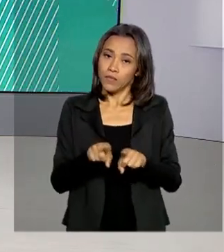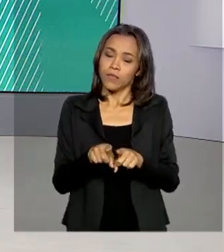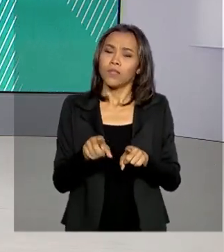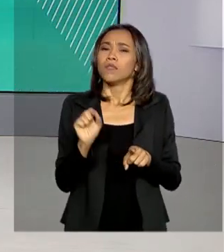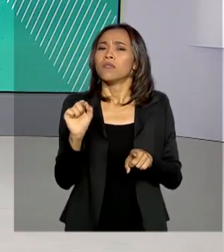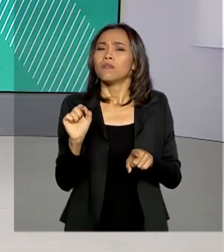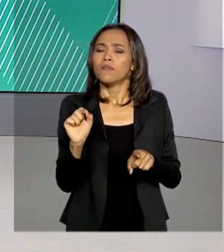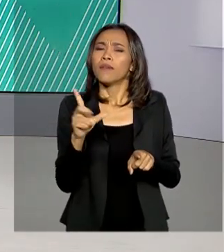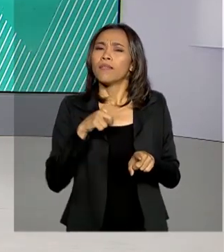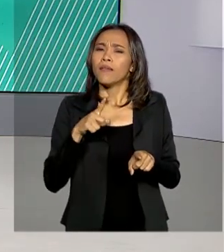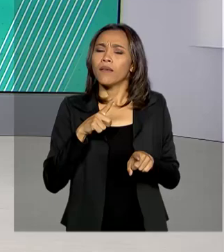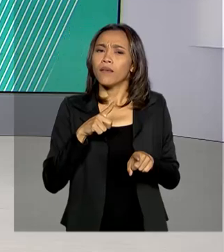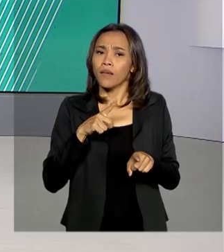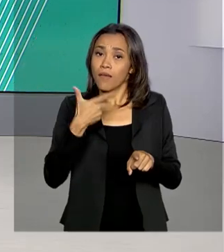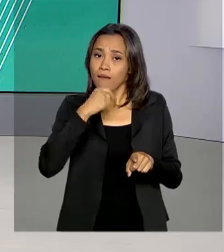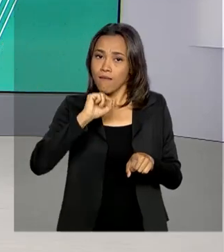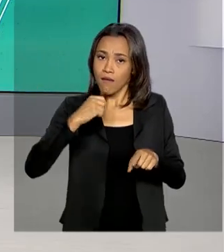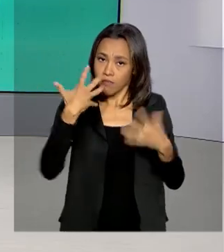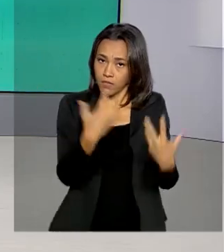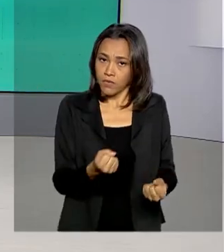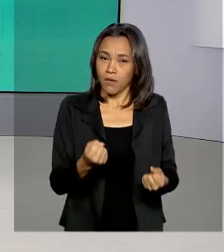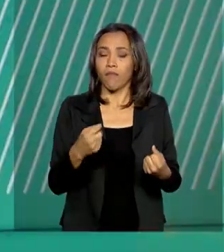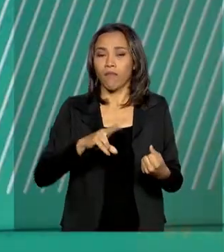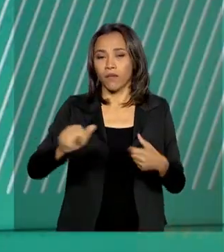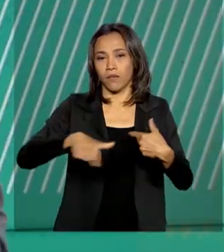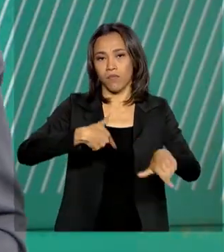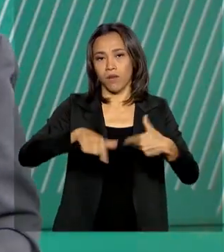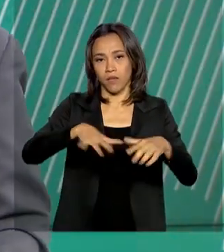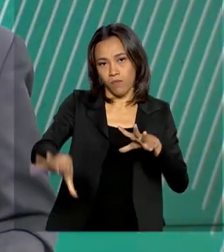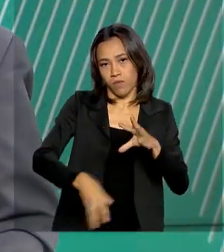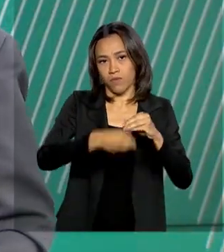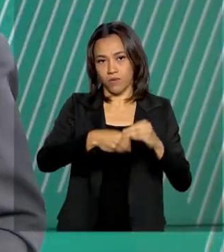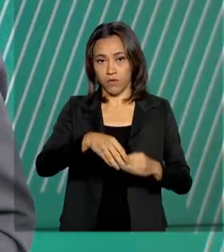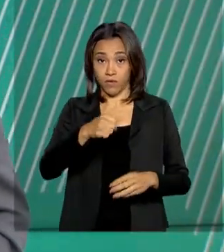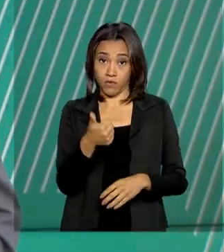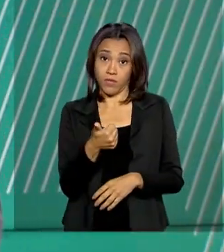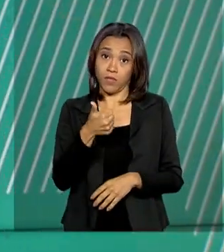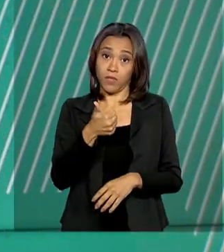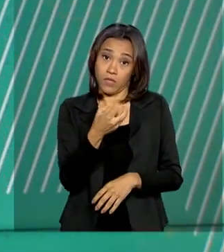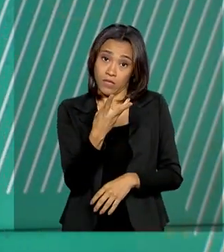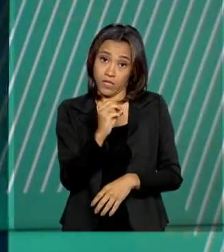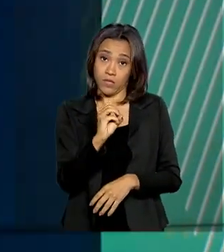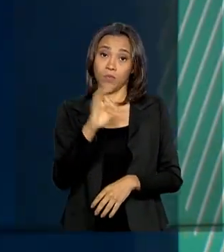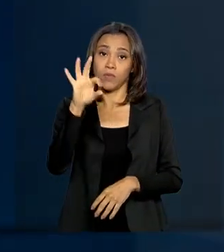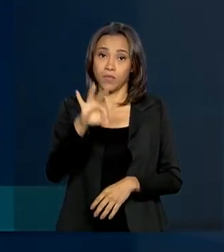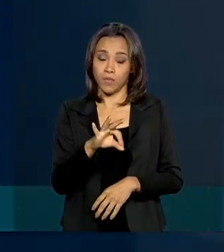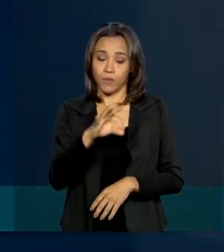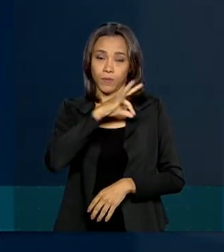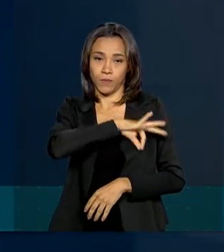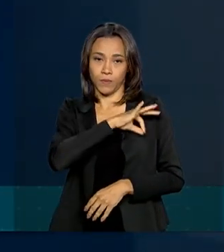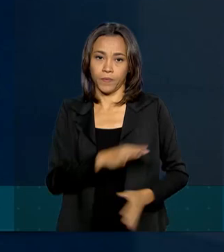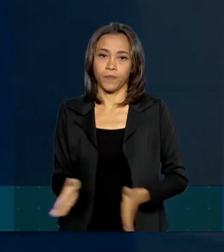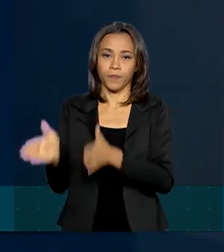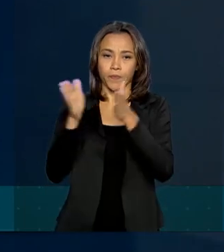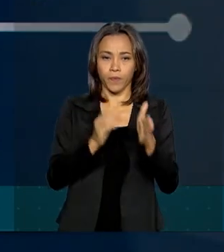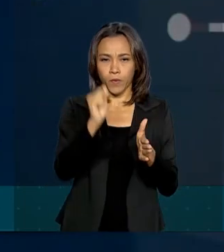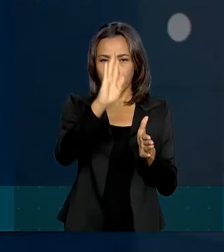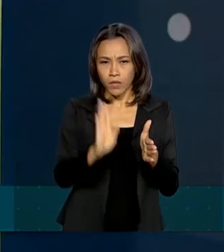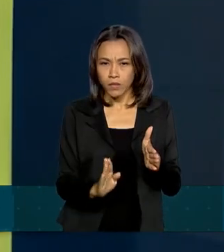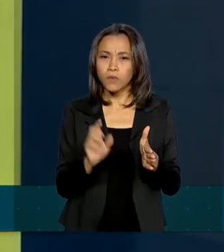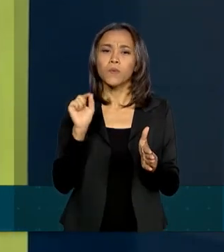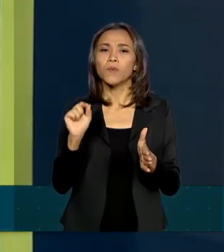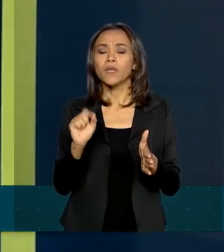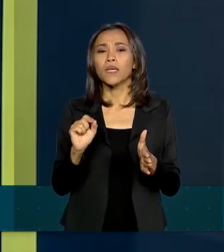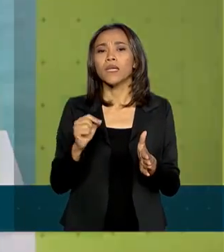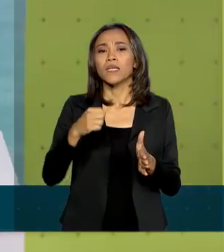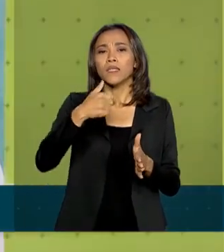adicional de 30% na remuneração. O Brasil fechou 2019 com 644 mil